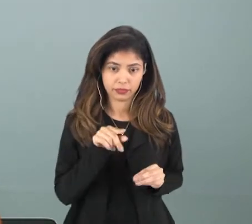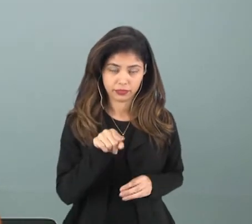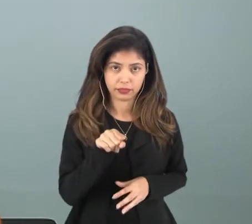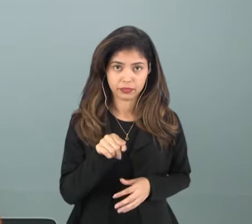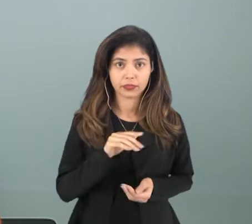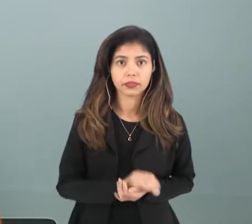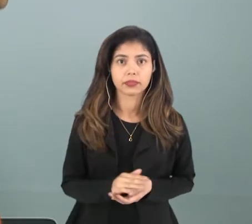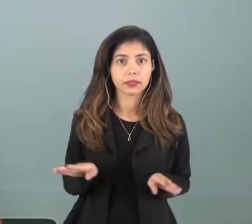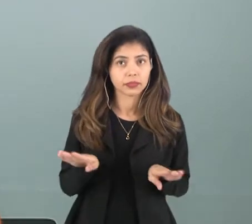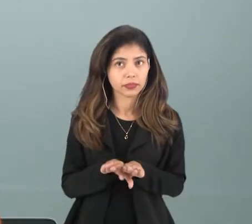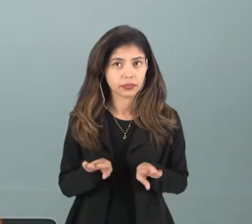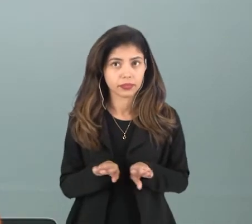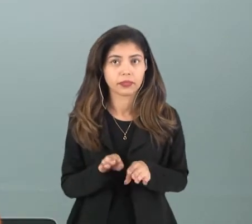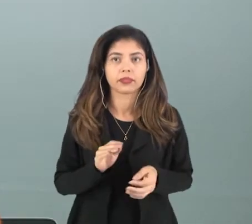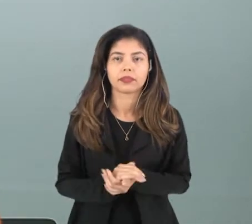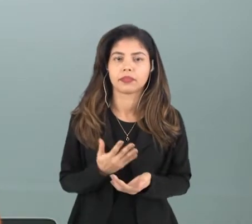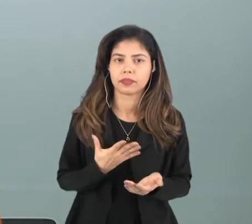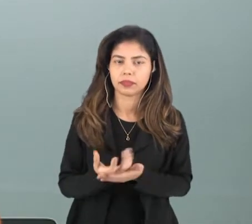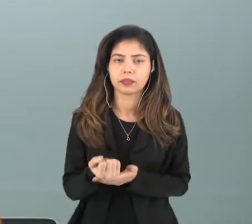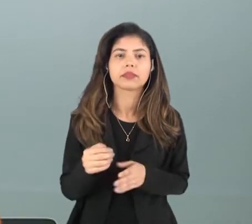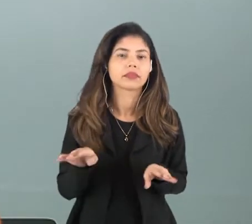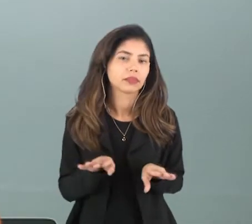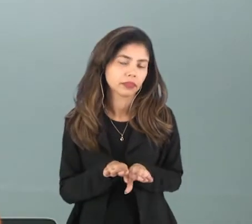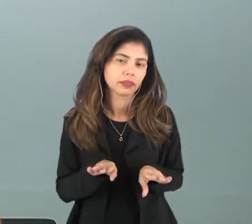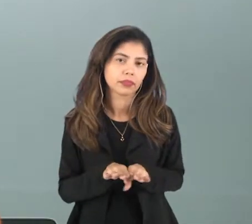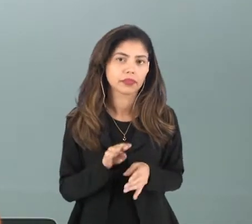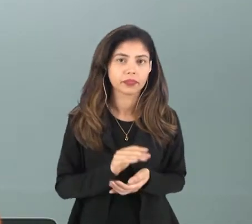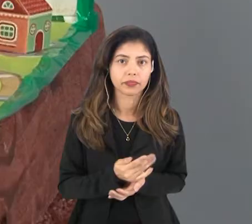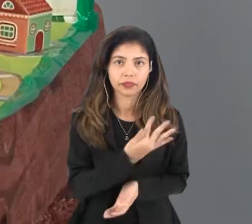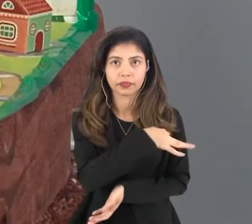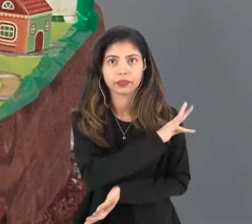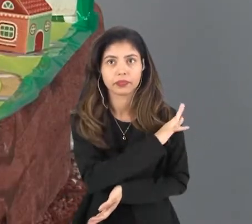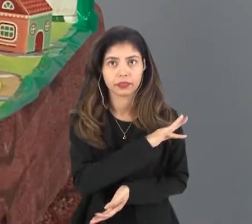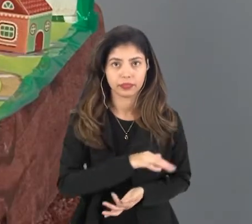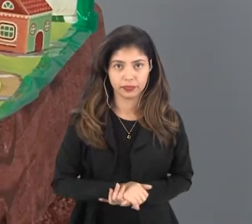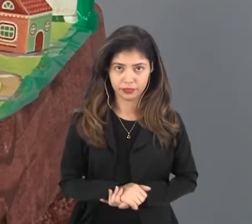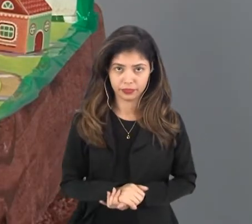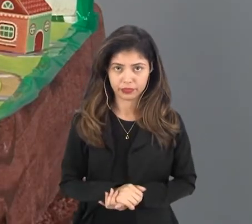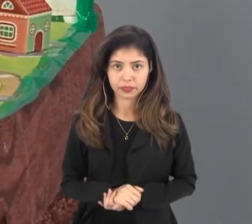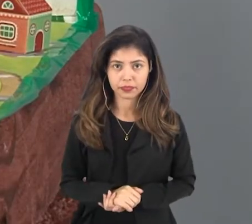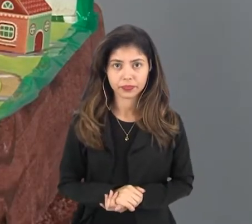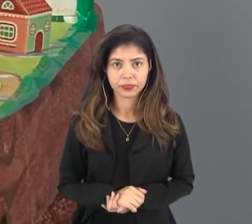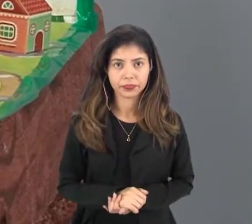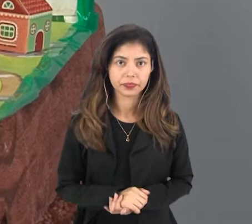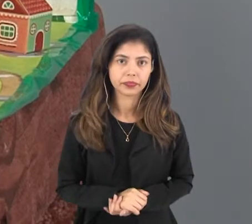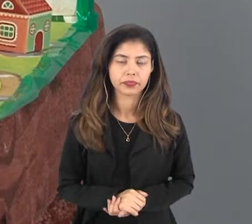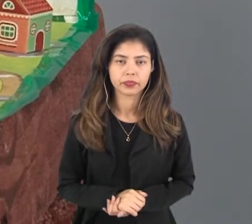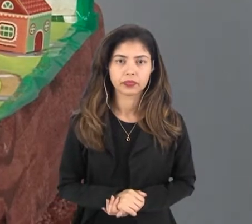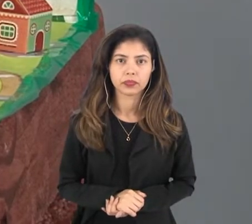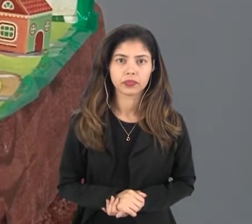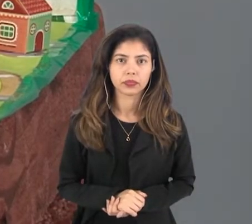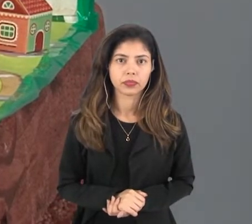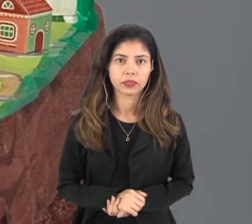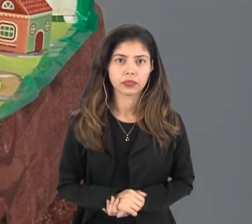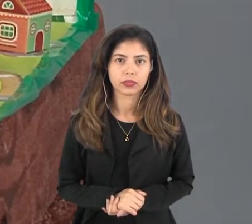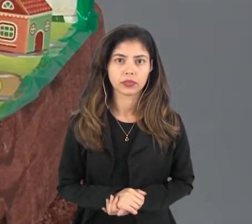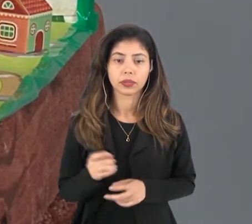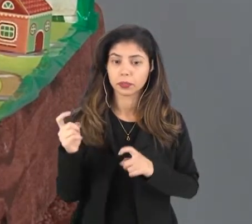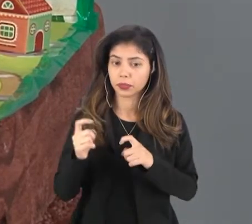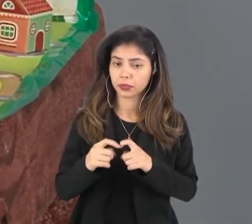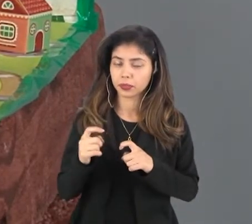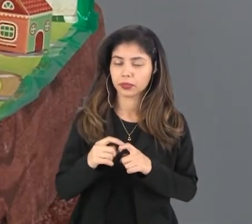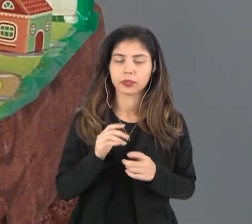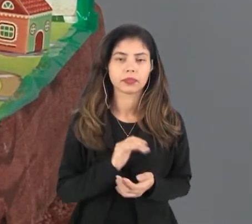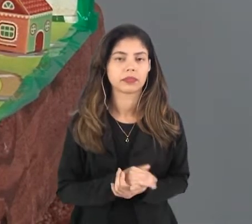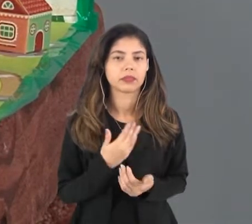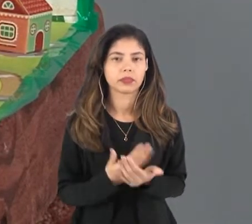cá também em busca, ó, de faculdade, de serem doutor, né, de